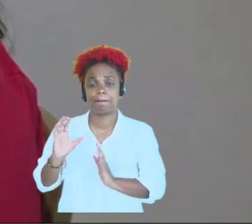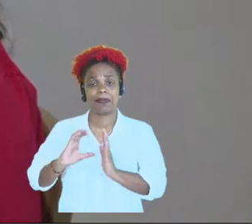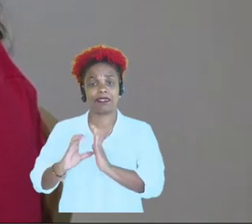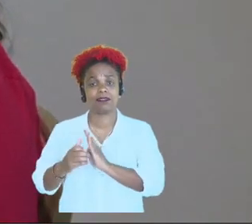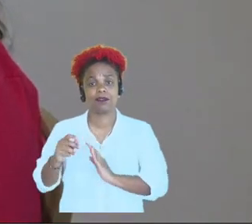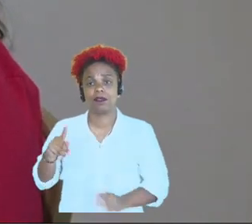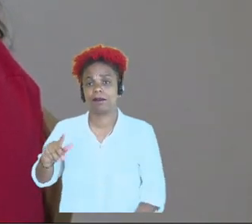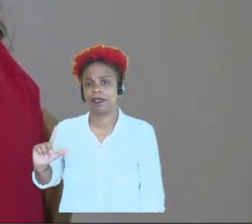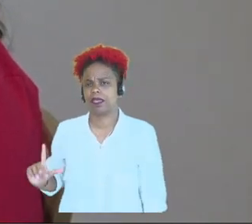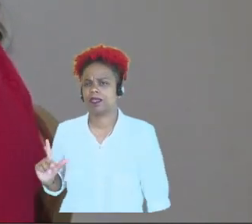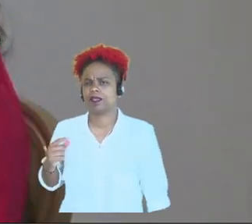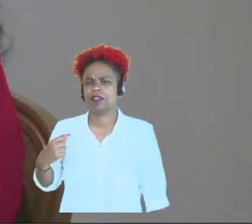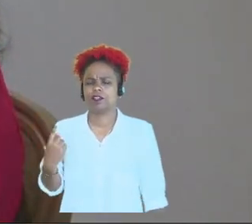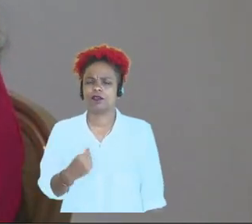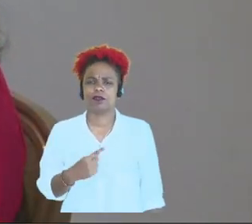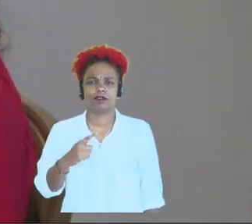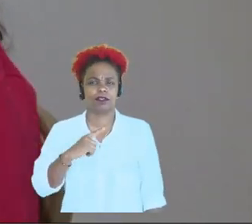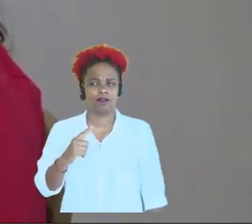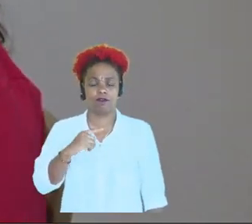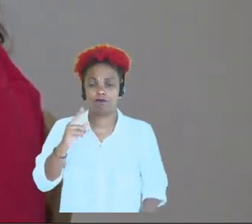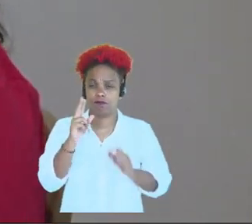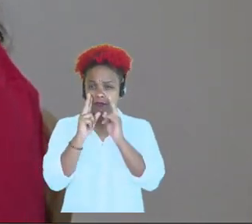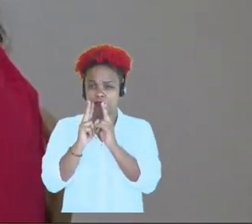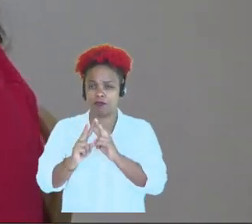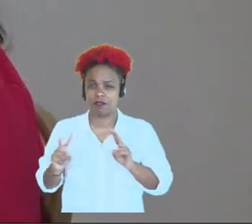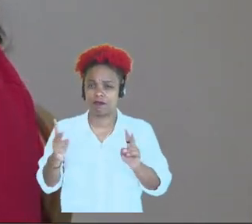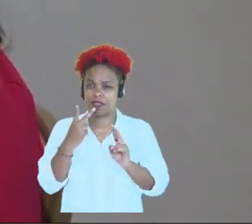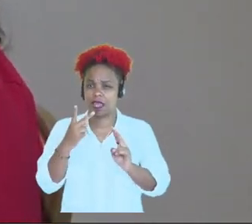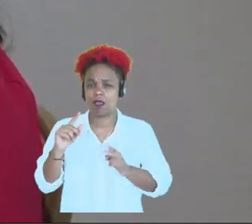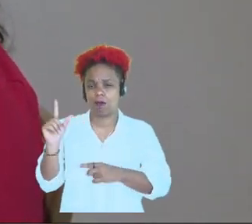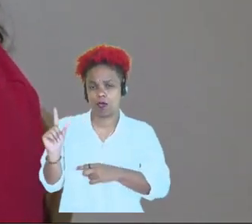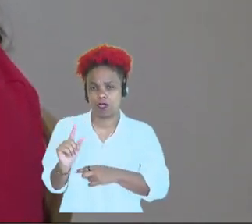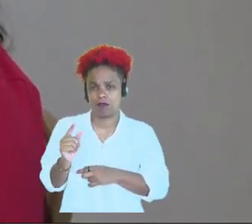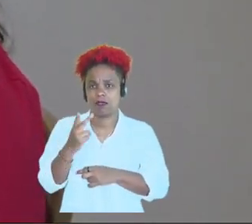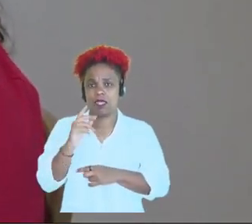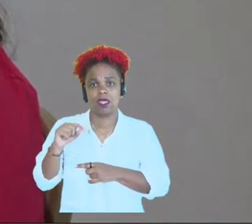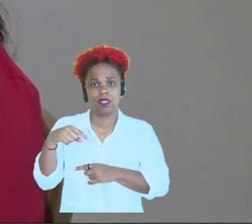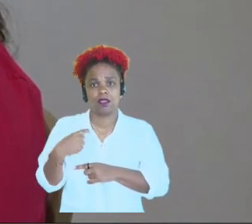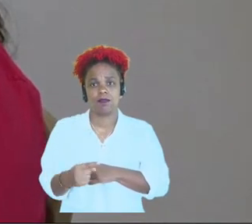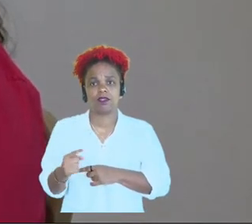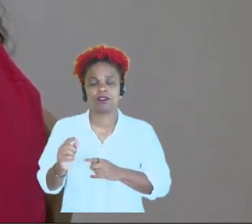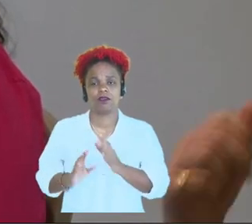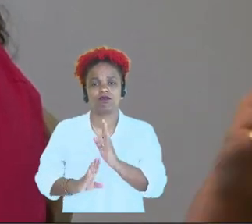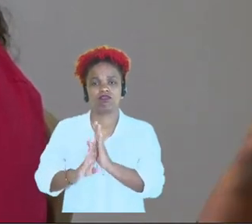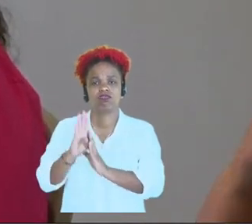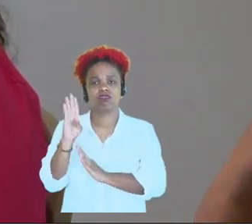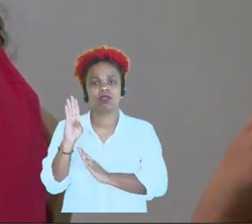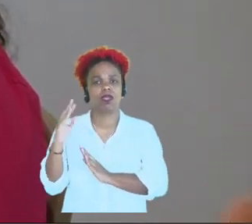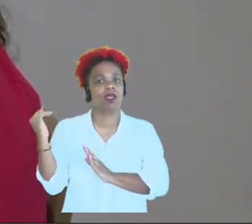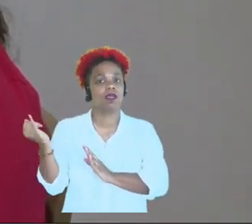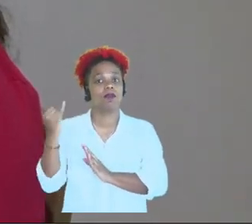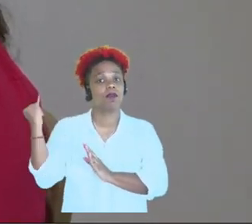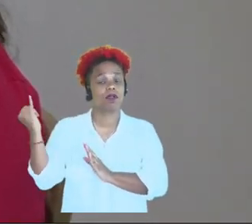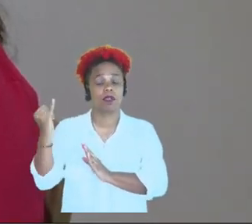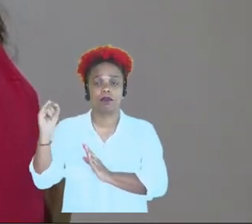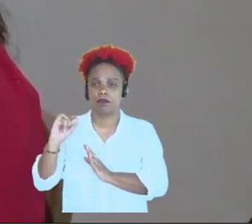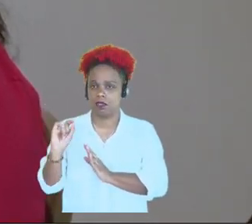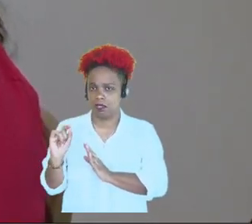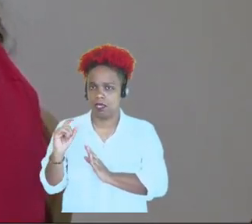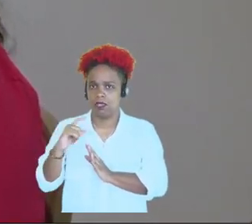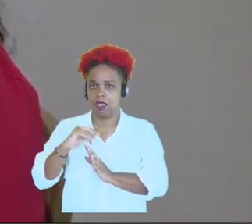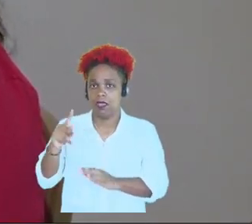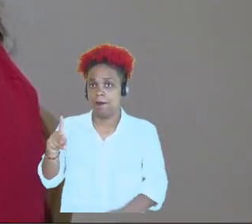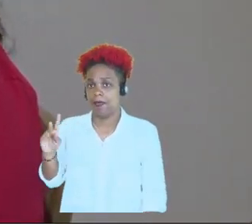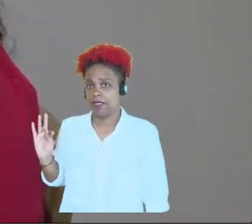vai apreciar com moderação, vou falar um pouquinho sobre isso. Depois, a gente tem um crescimento relevante e pouco tratado do